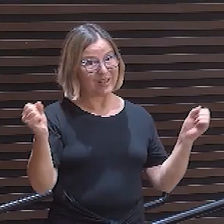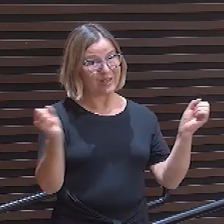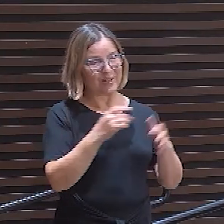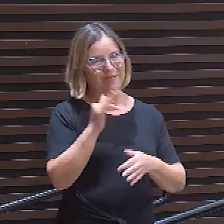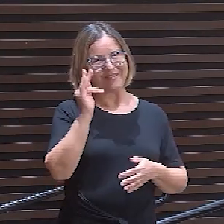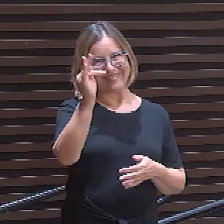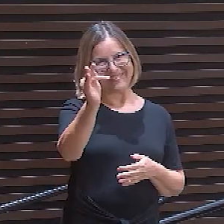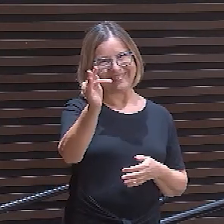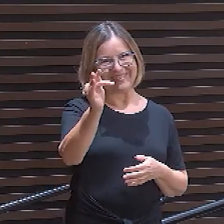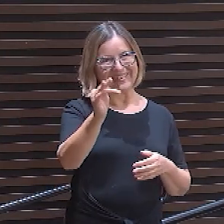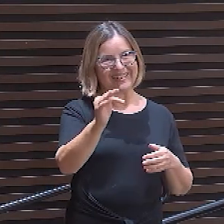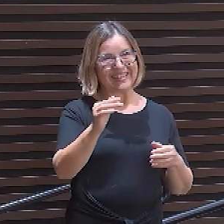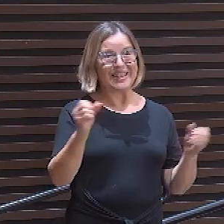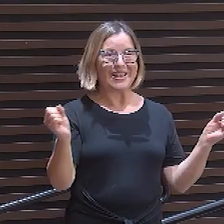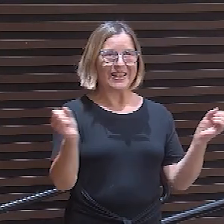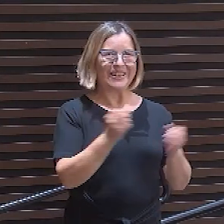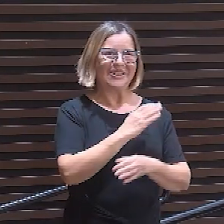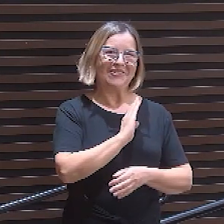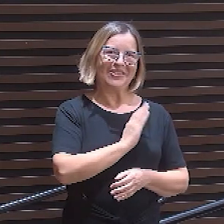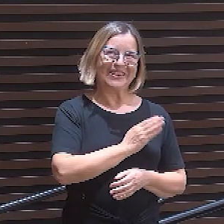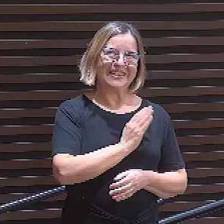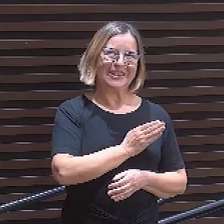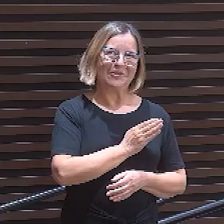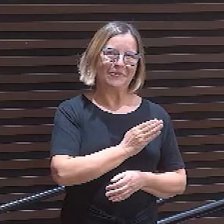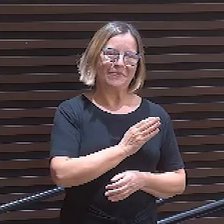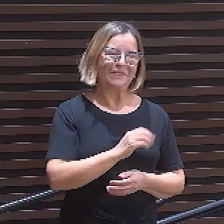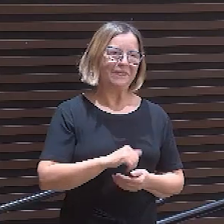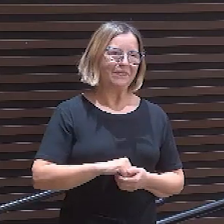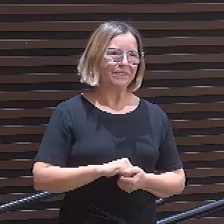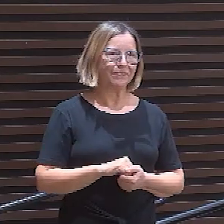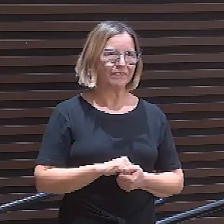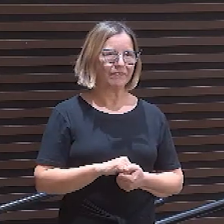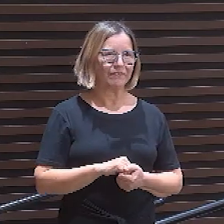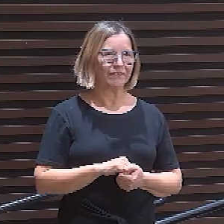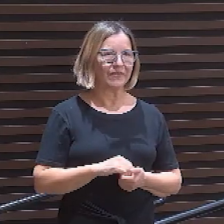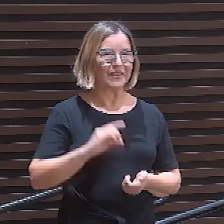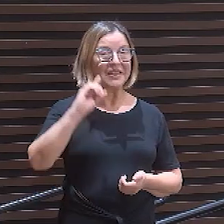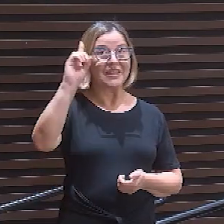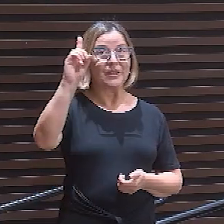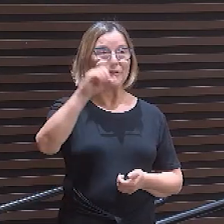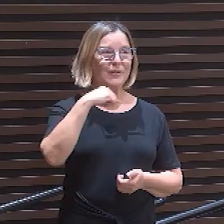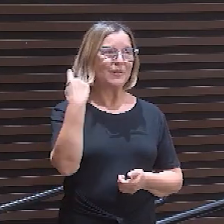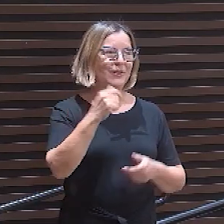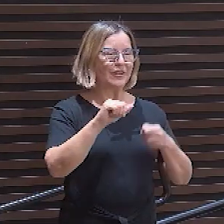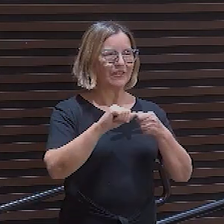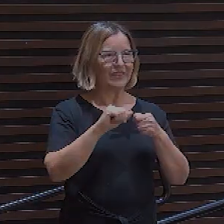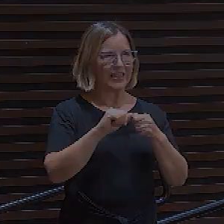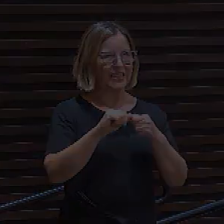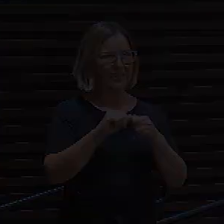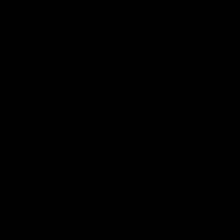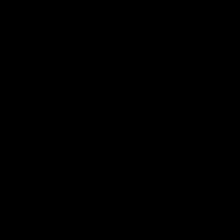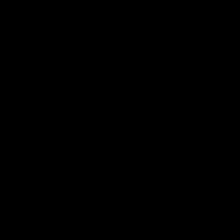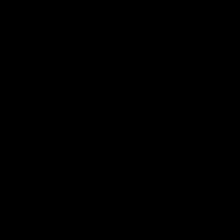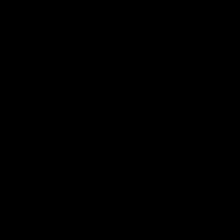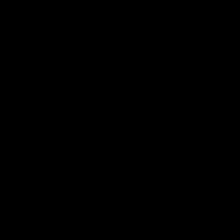um novo coração. Que Deus nos faça, como igreja,